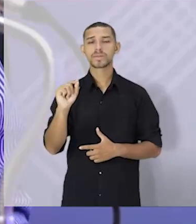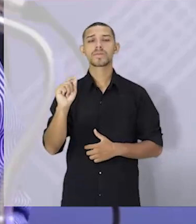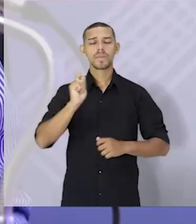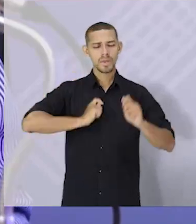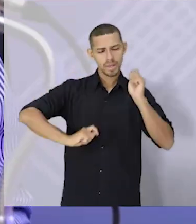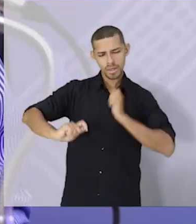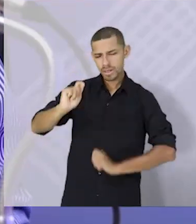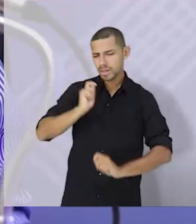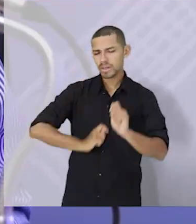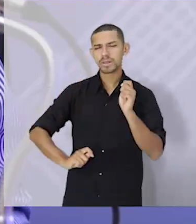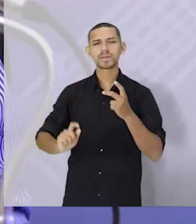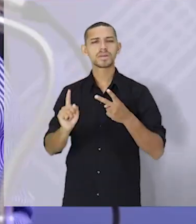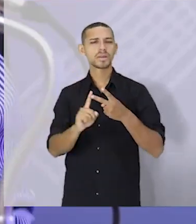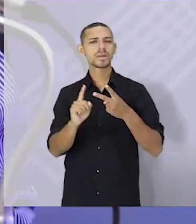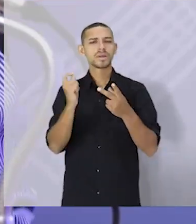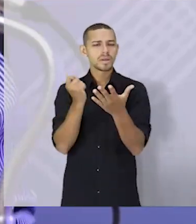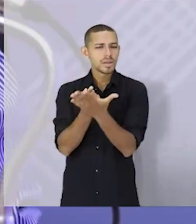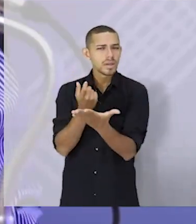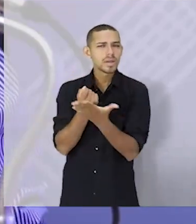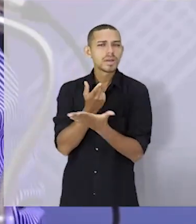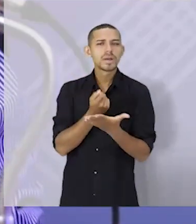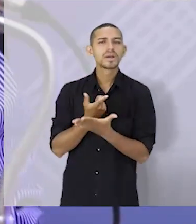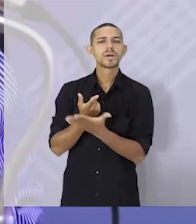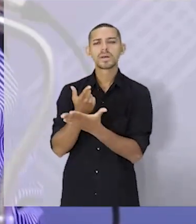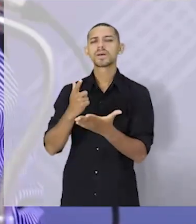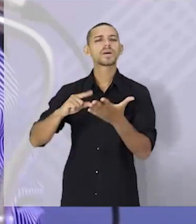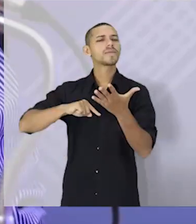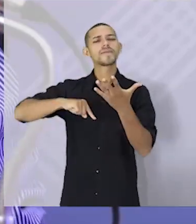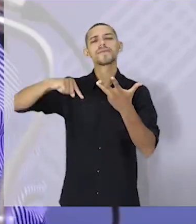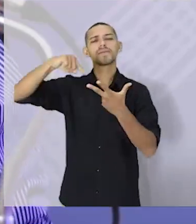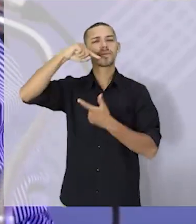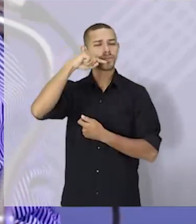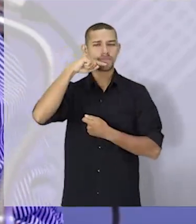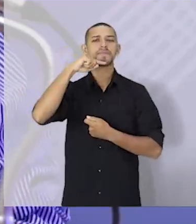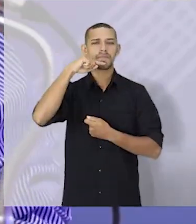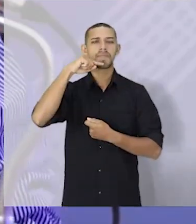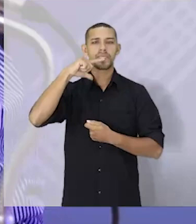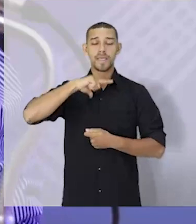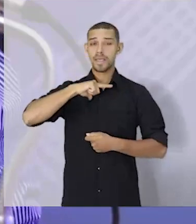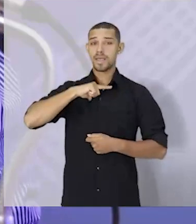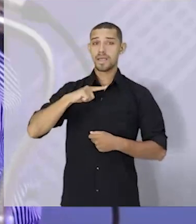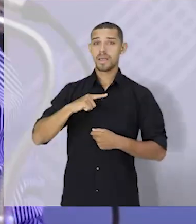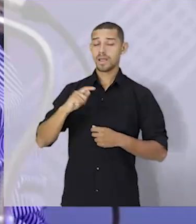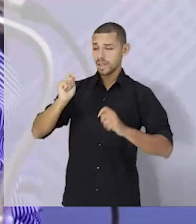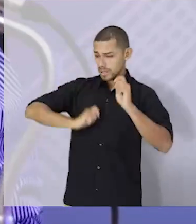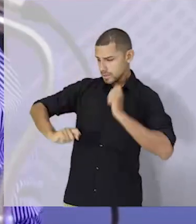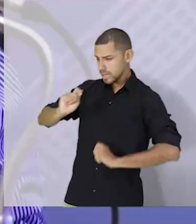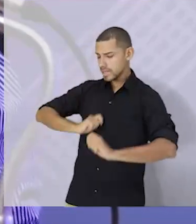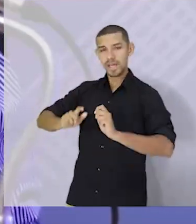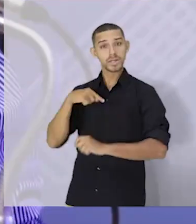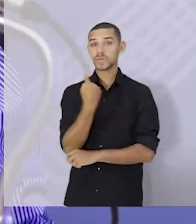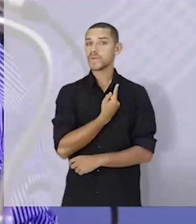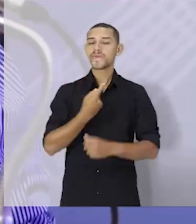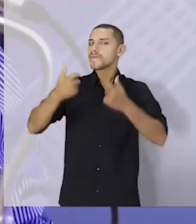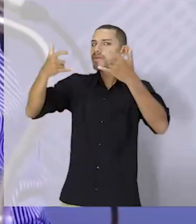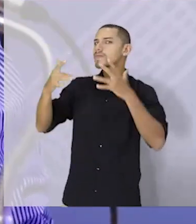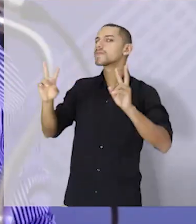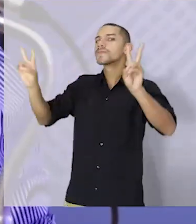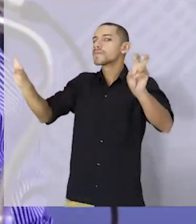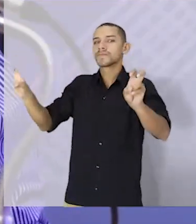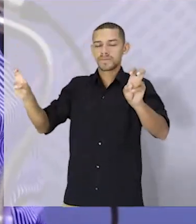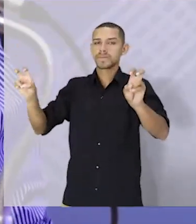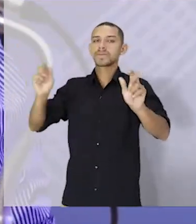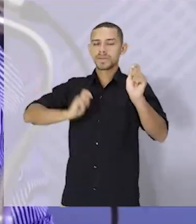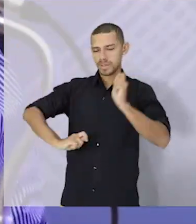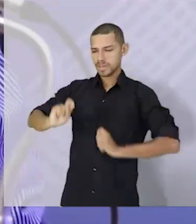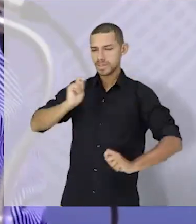ansiedade, sobre consumo, é muita coisa ligada, tá? Então, assim, ansiedade, a gente vai começar logo pelo termo,